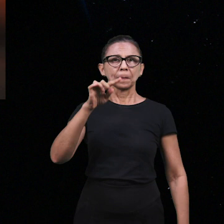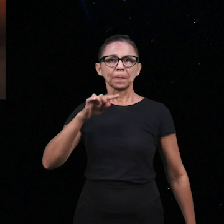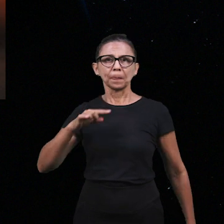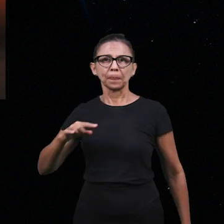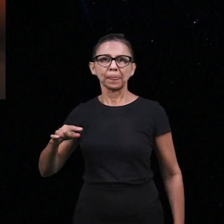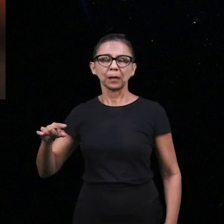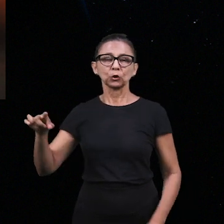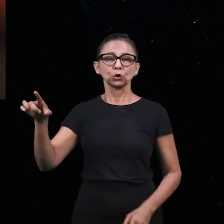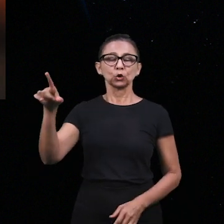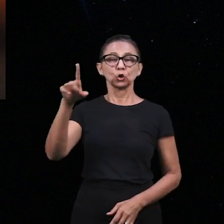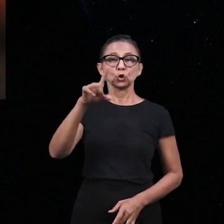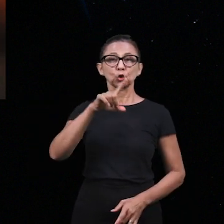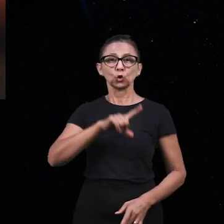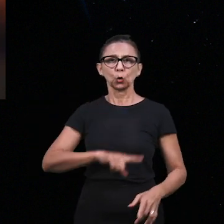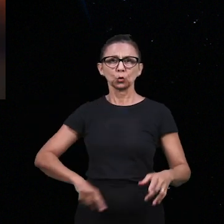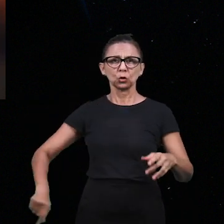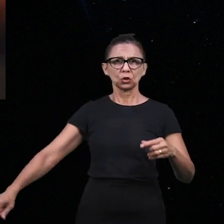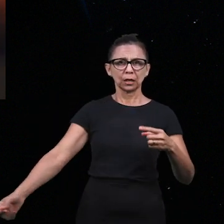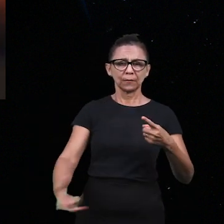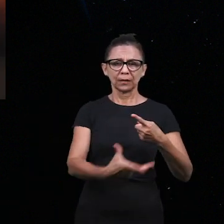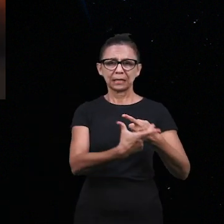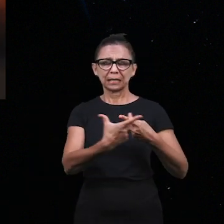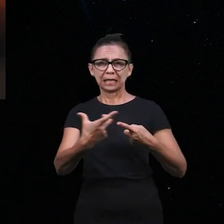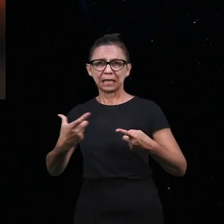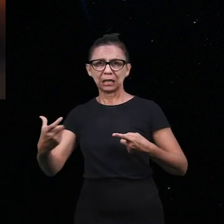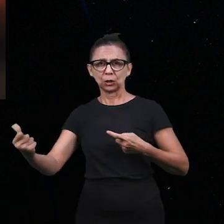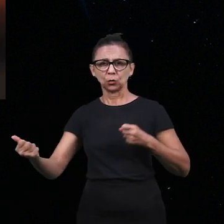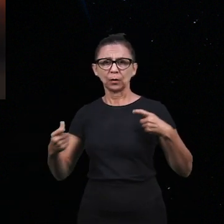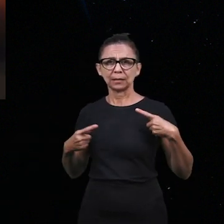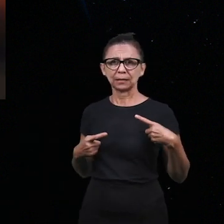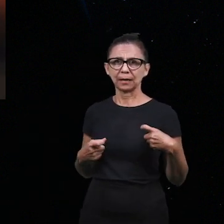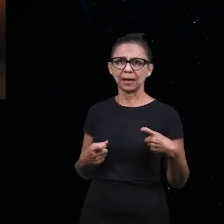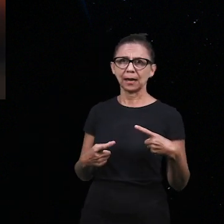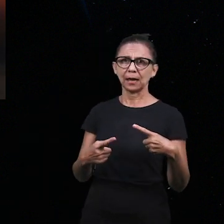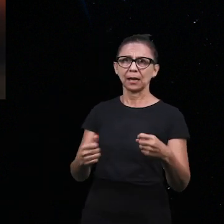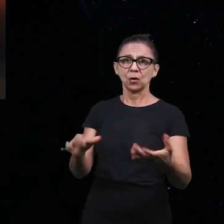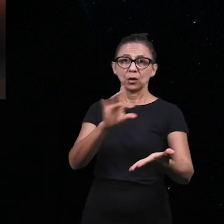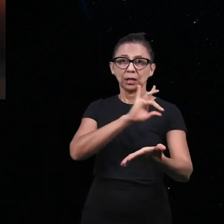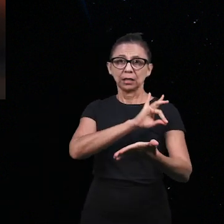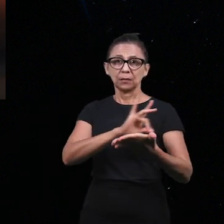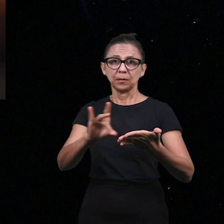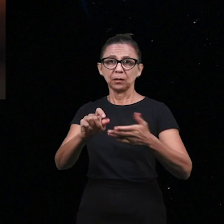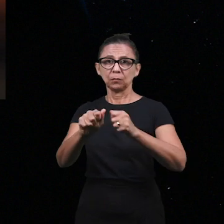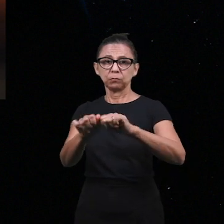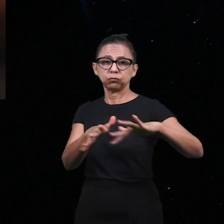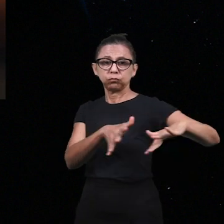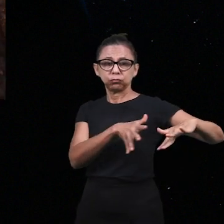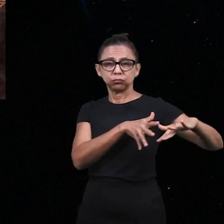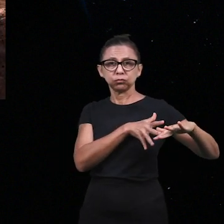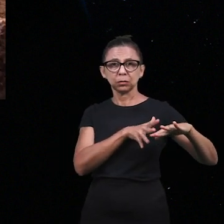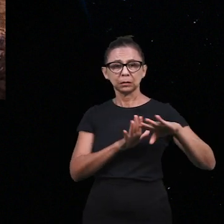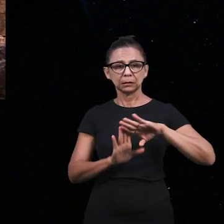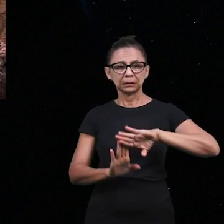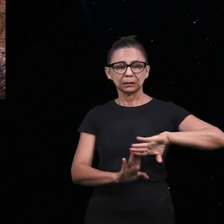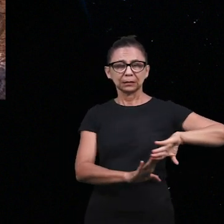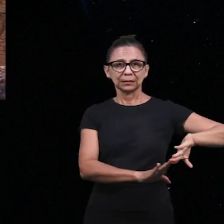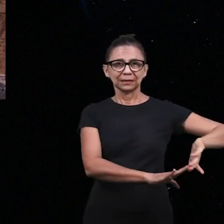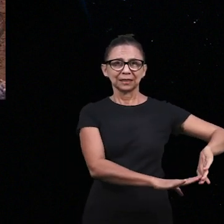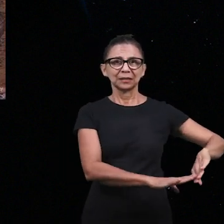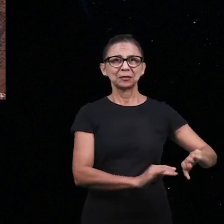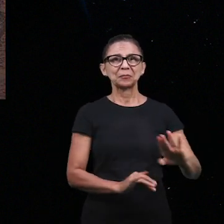já conquistou, inimigo e retirada, seu furor patenteou,